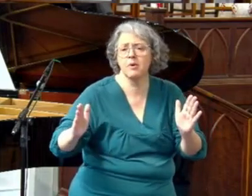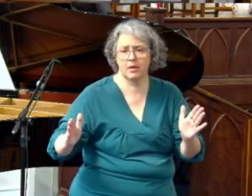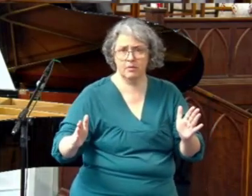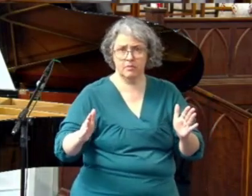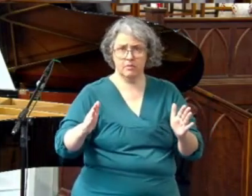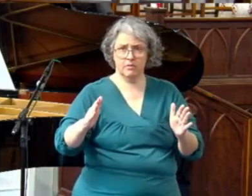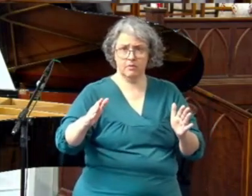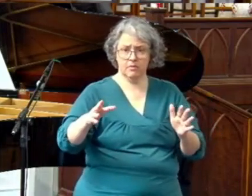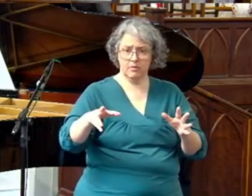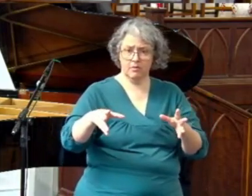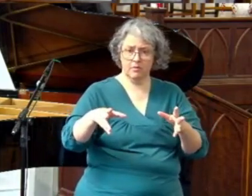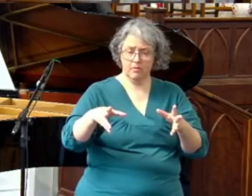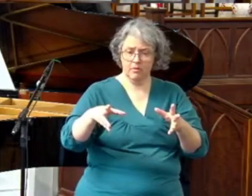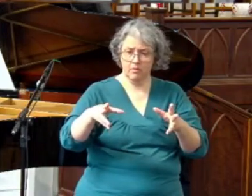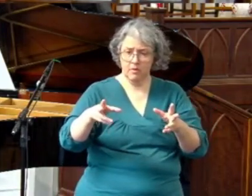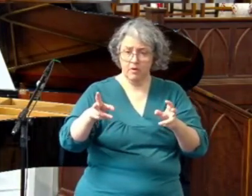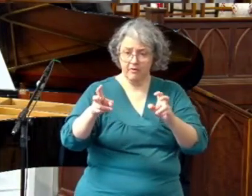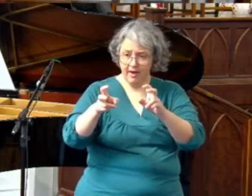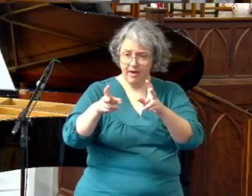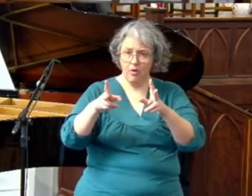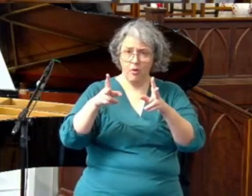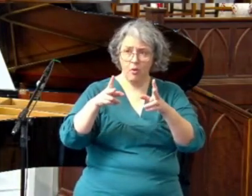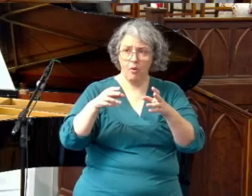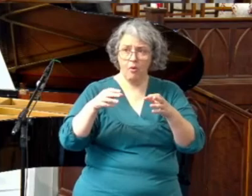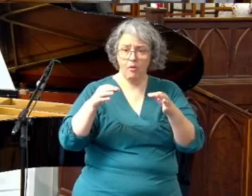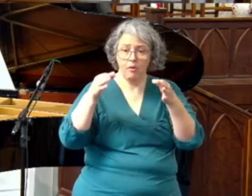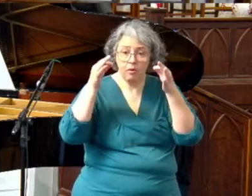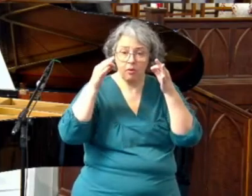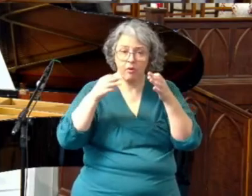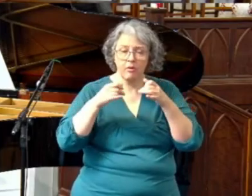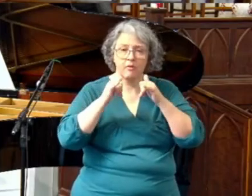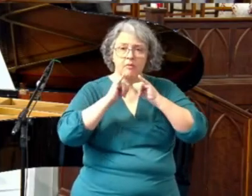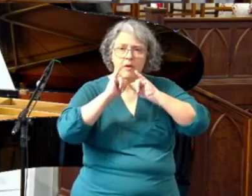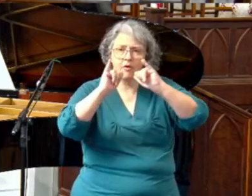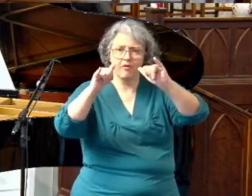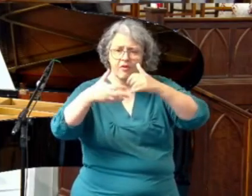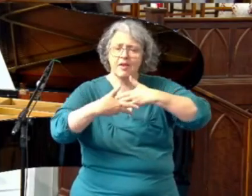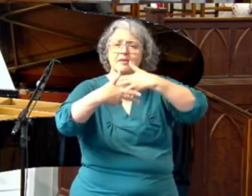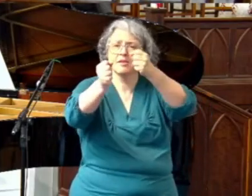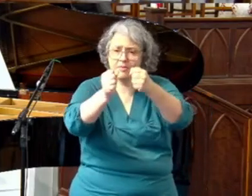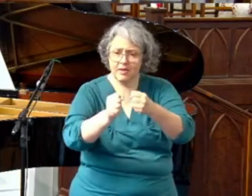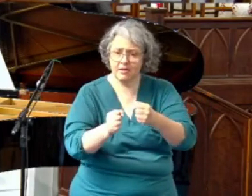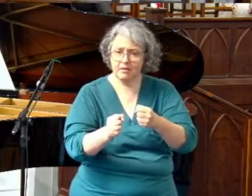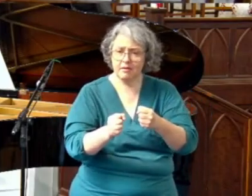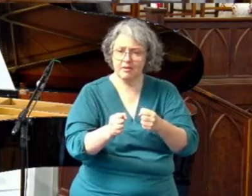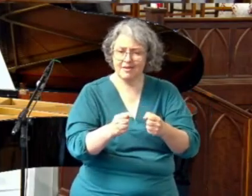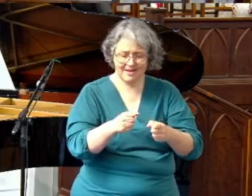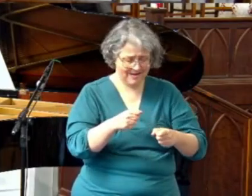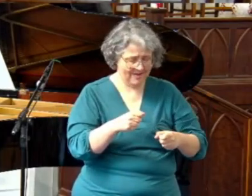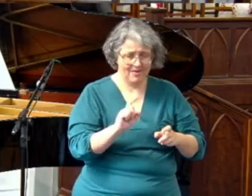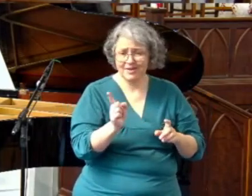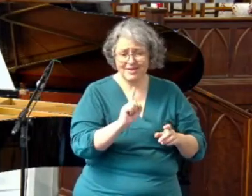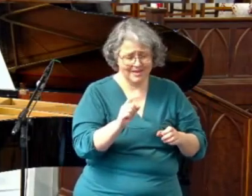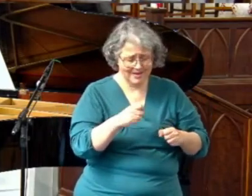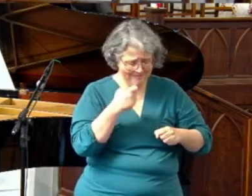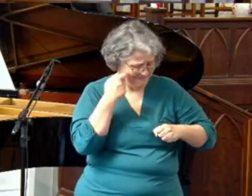Deus hoje, não endureçam o coração e creiam nessas